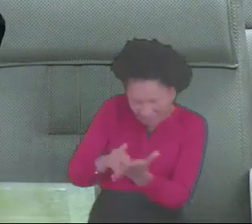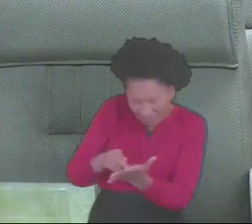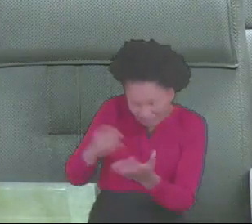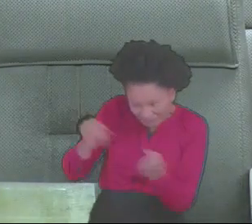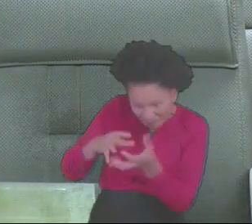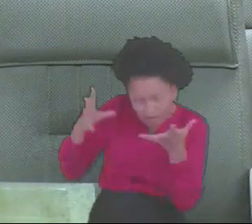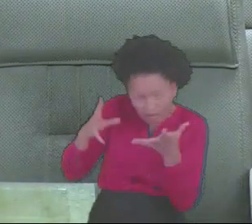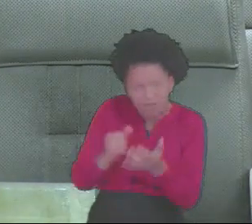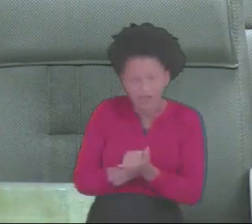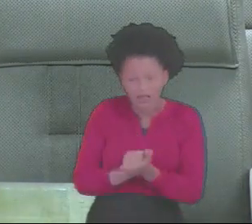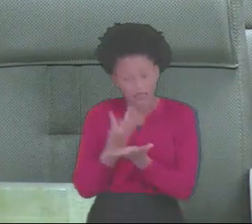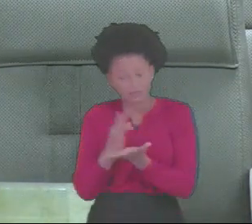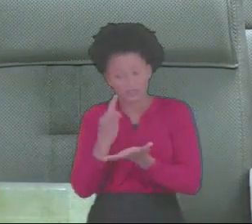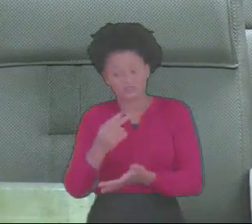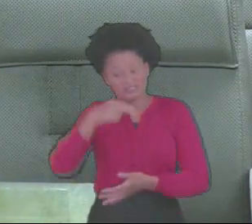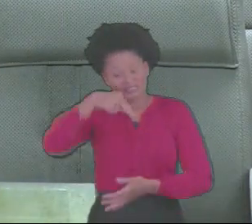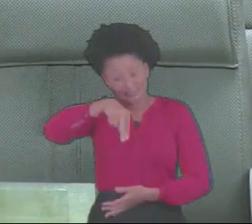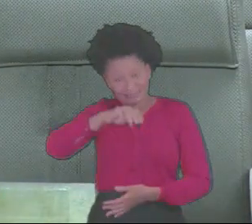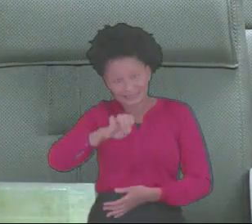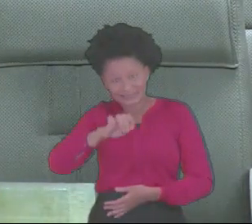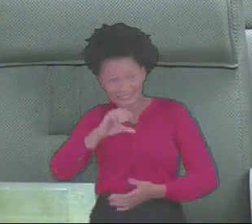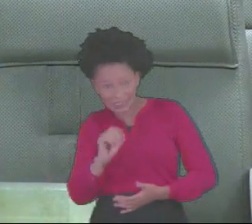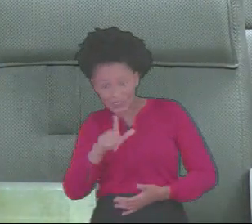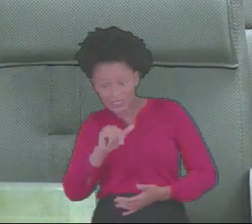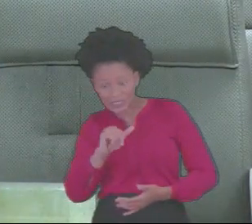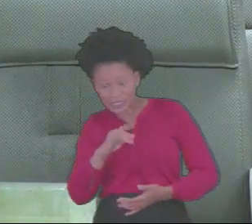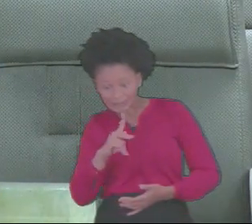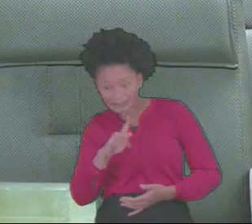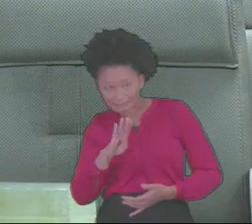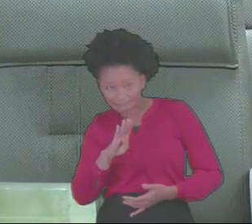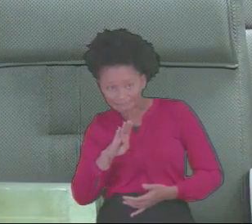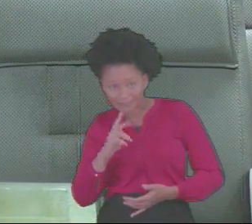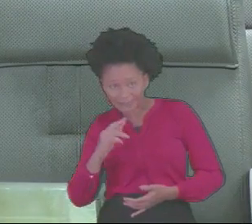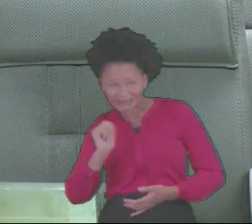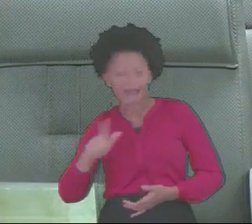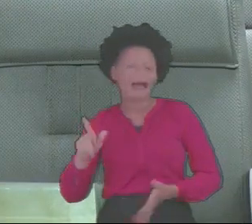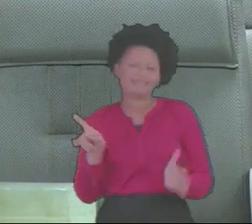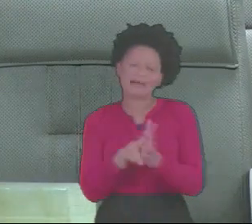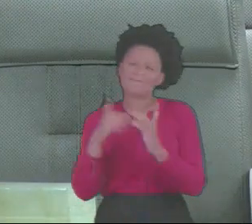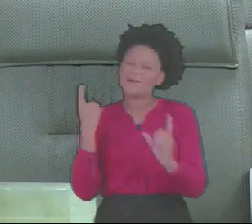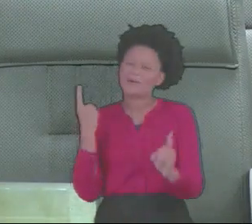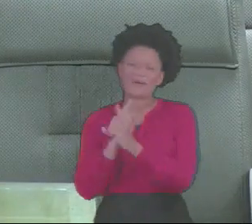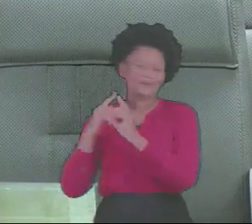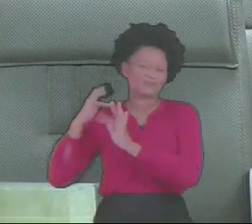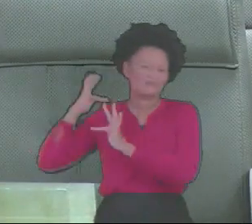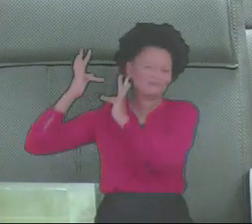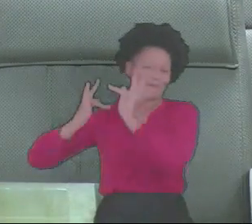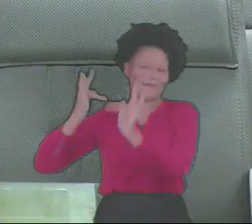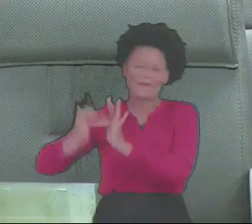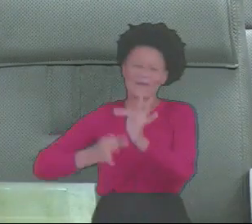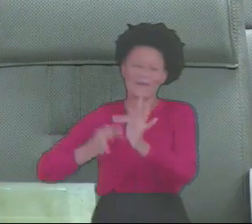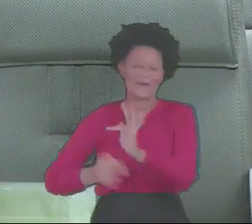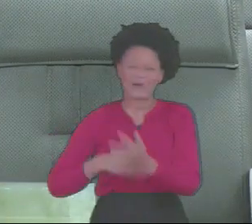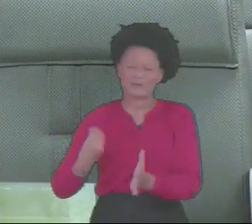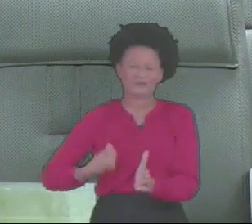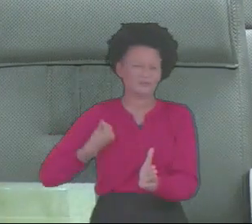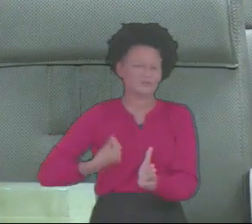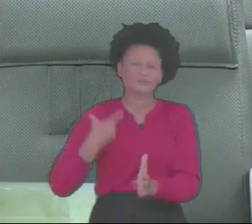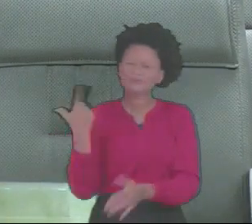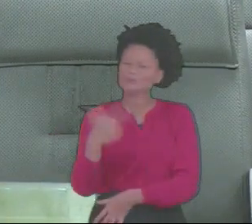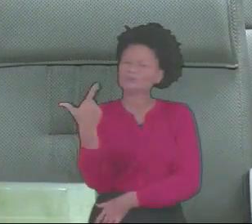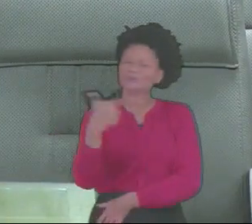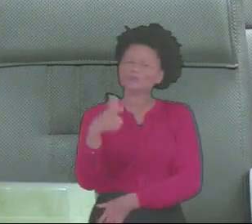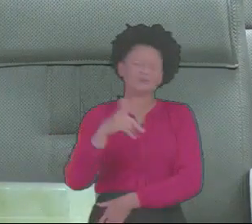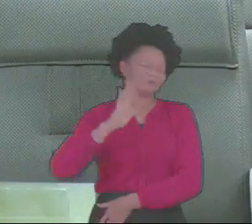e a teologia neoliberal diz que aquilo ali foi um conto folclórico algo que inexistente para